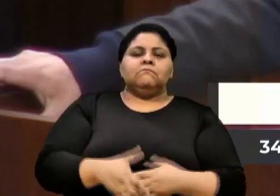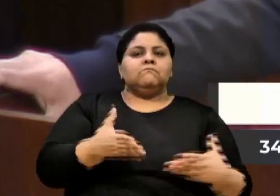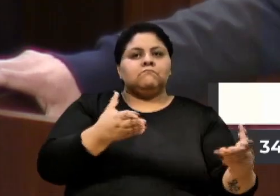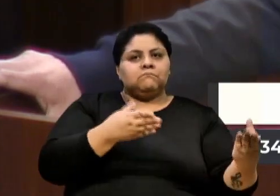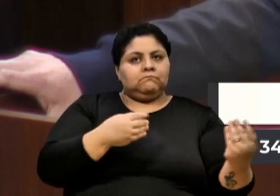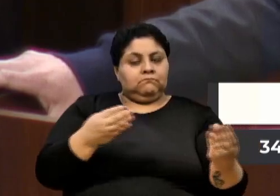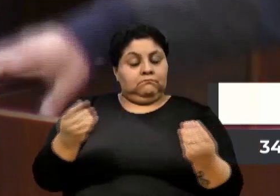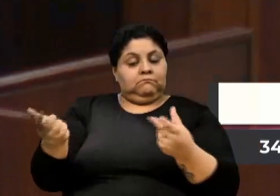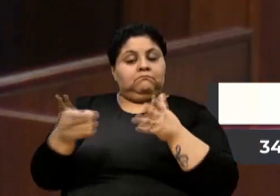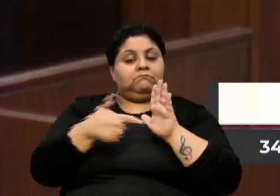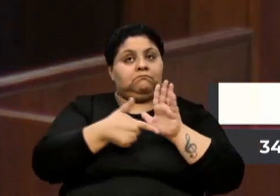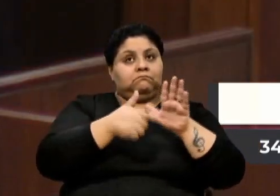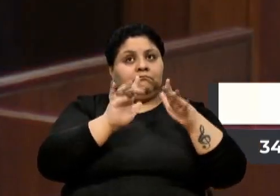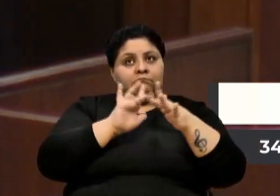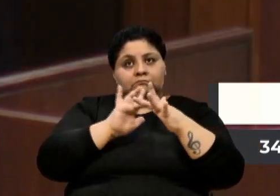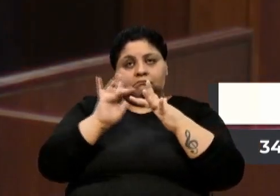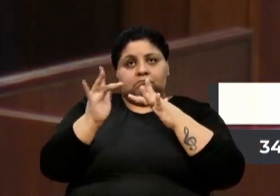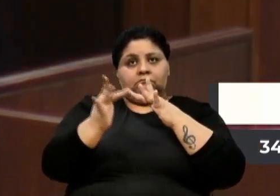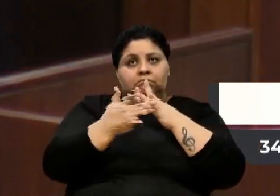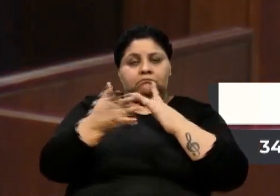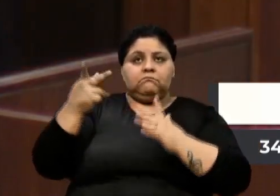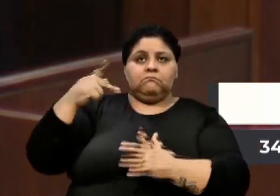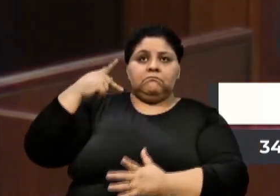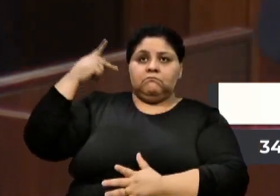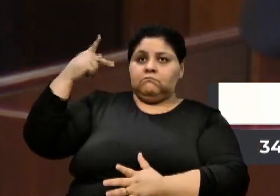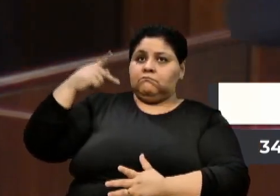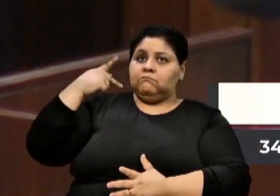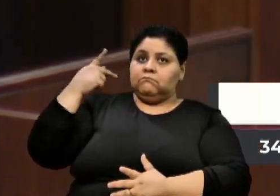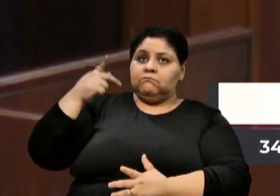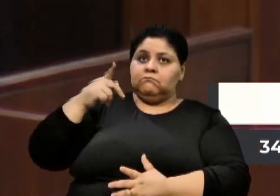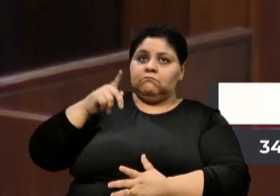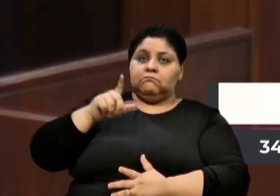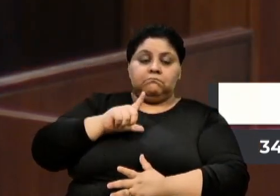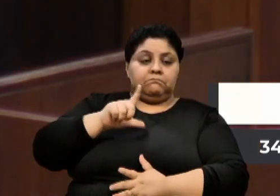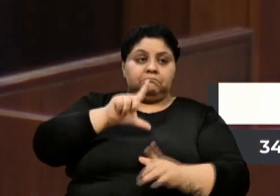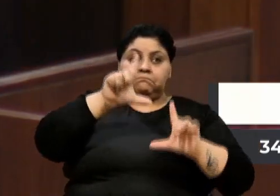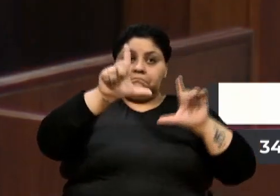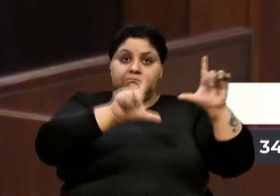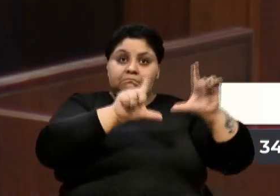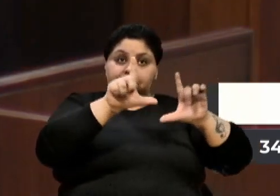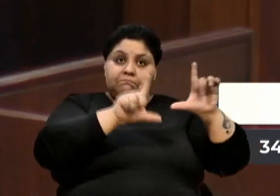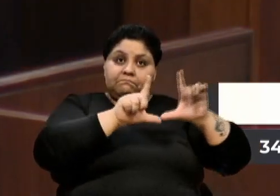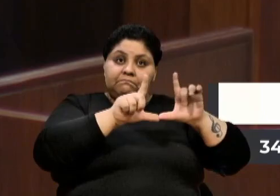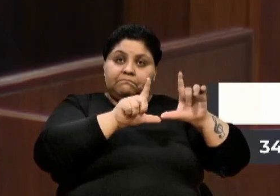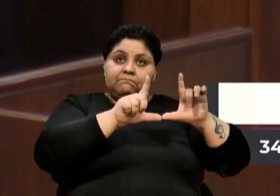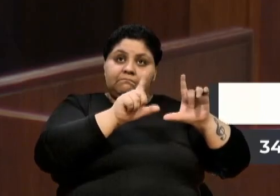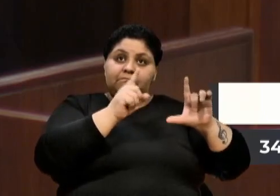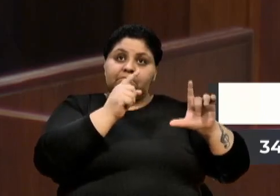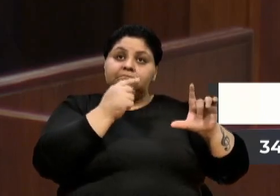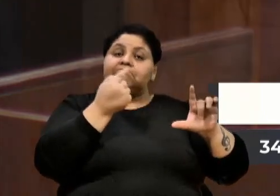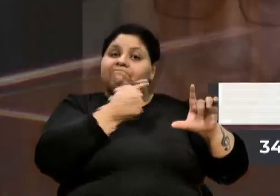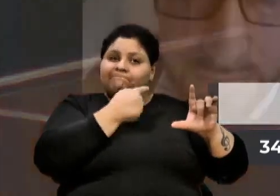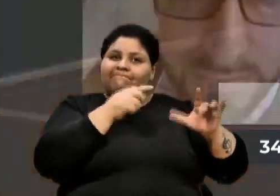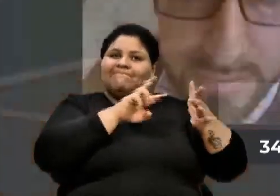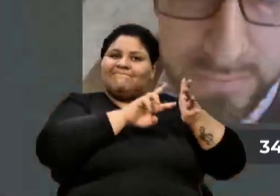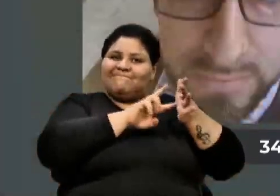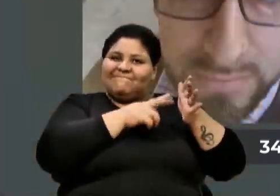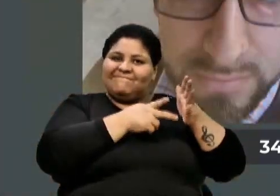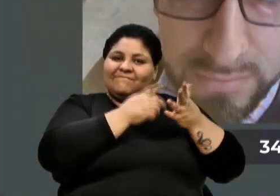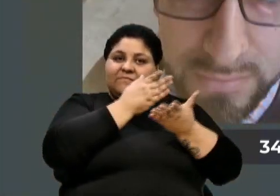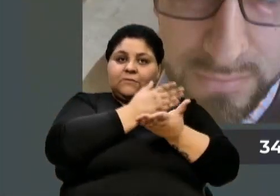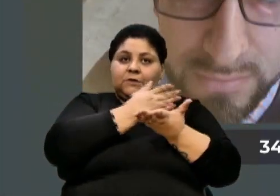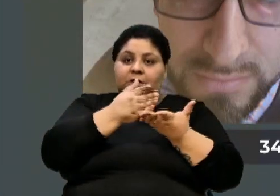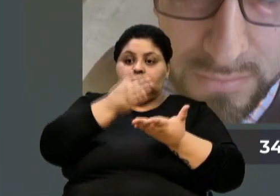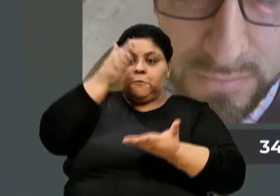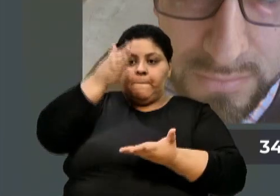redes sociais, o vereador que tira foto, não, eu não tiro foto. Isso aqui é o início, meio e fim. Aqui é o início.